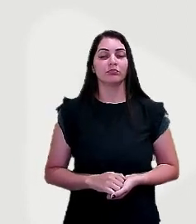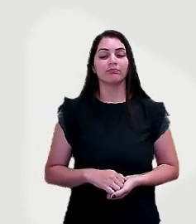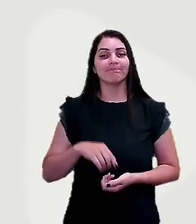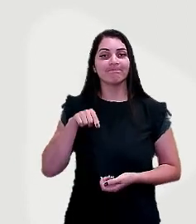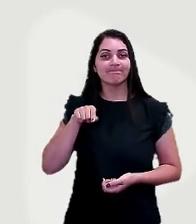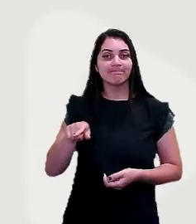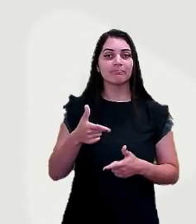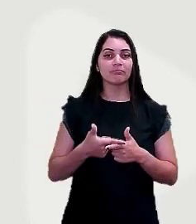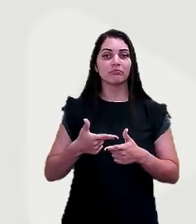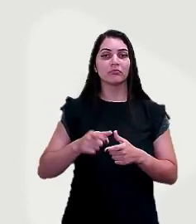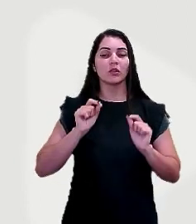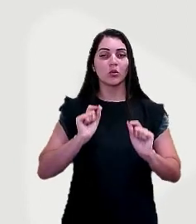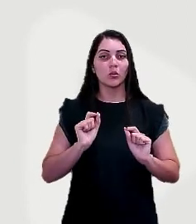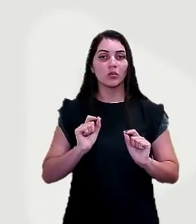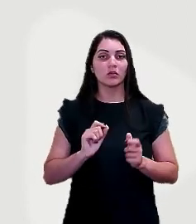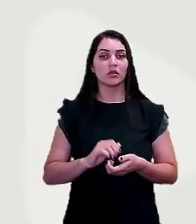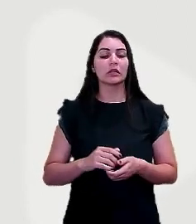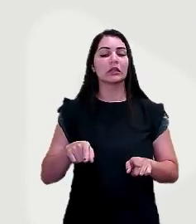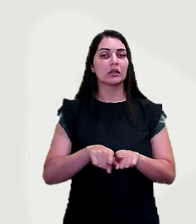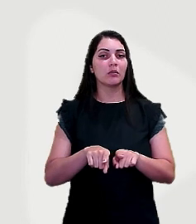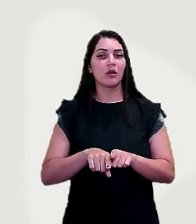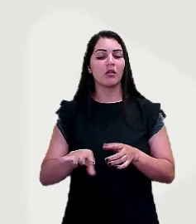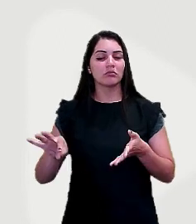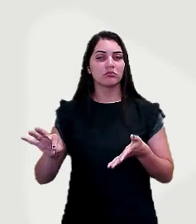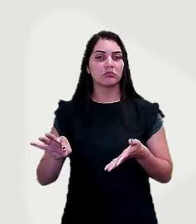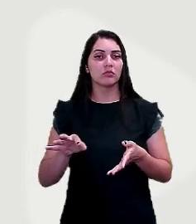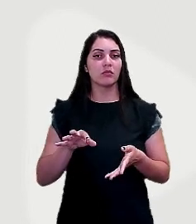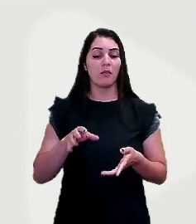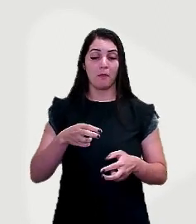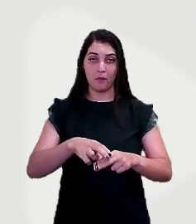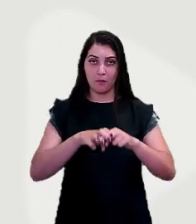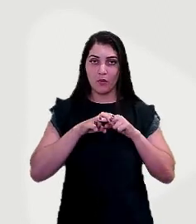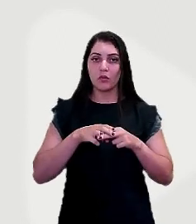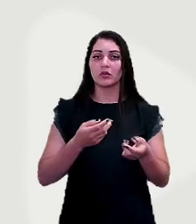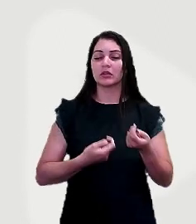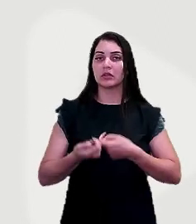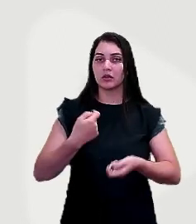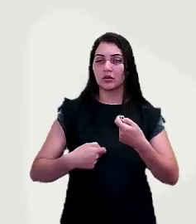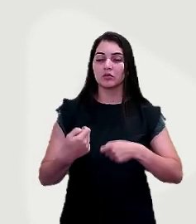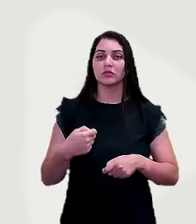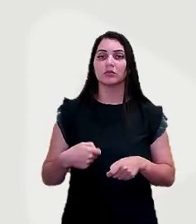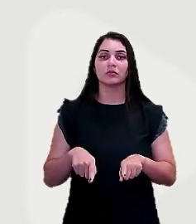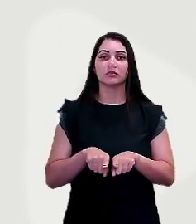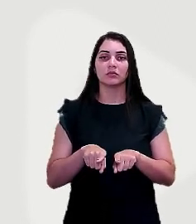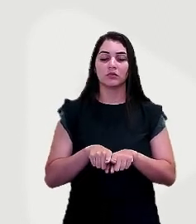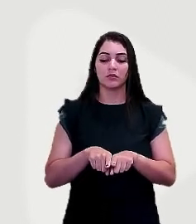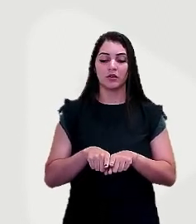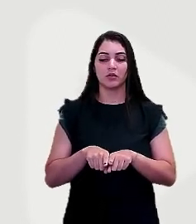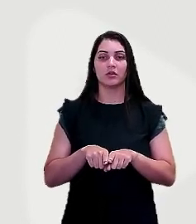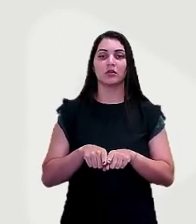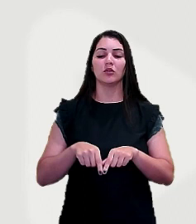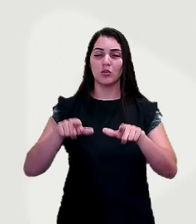essa questão do que também é utilizada muito em função da questão das econômicas e do domínio